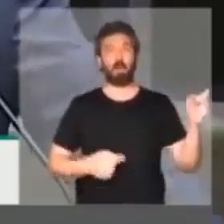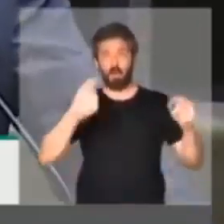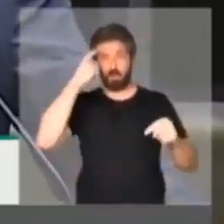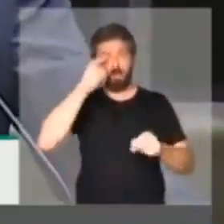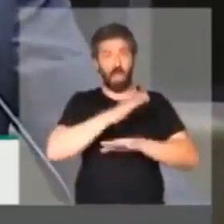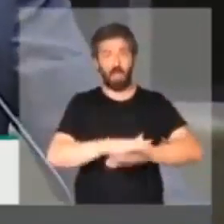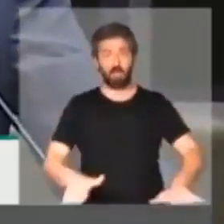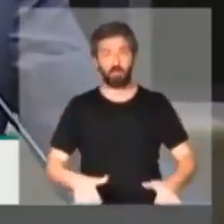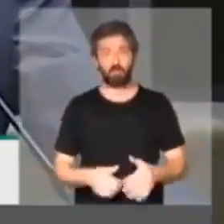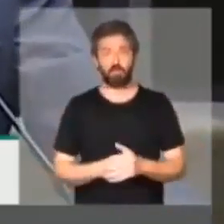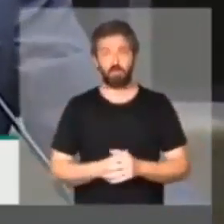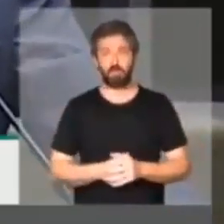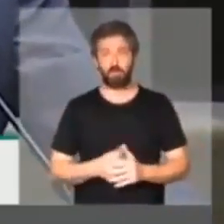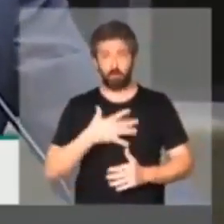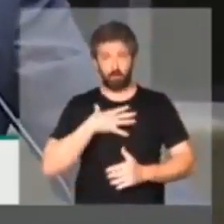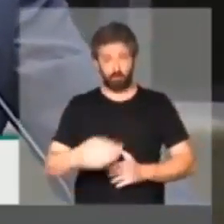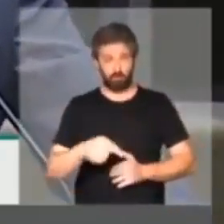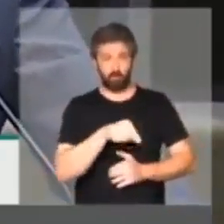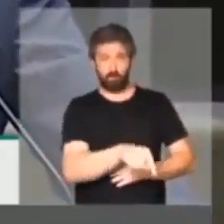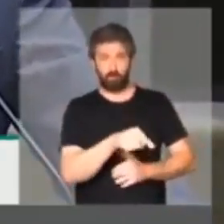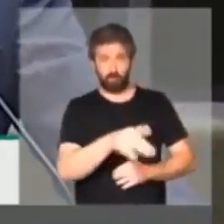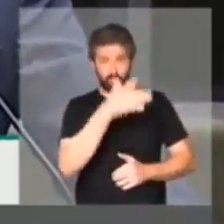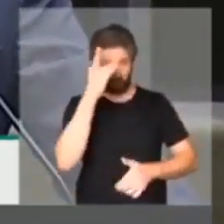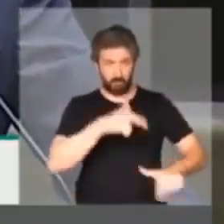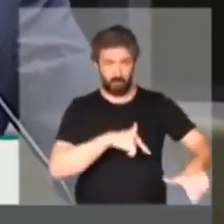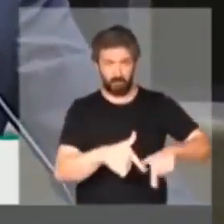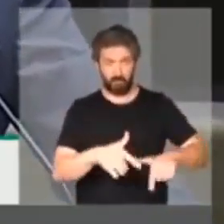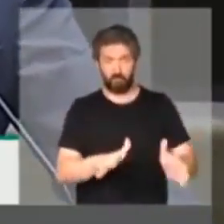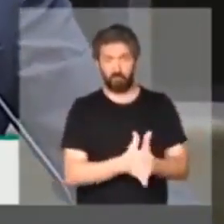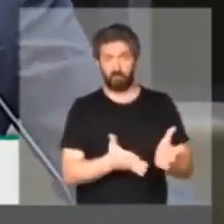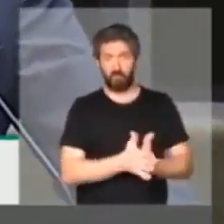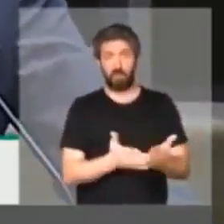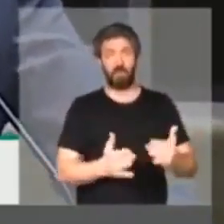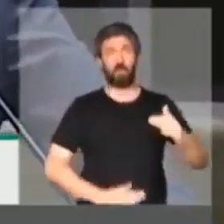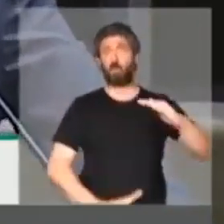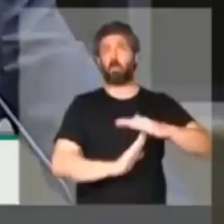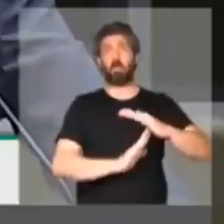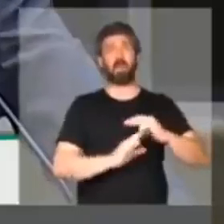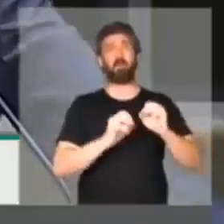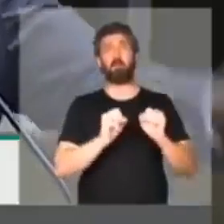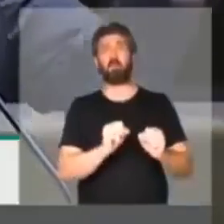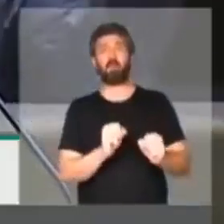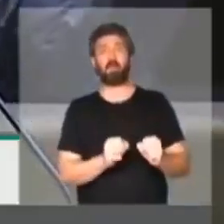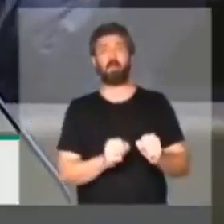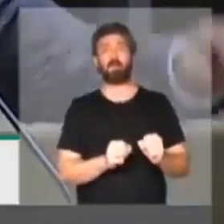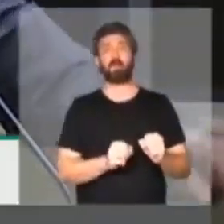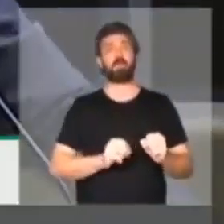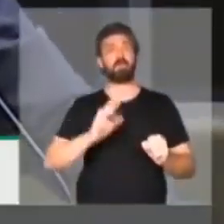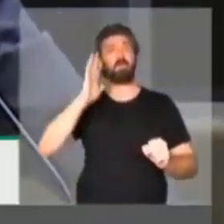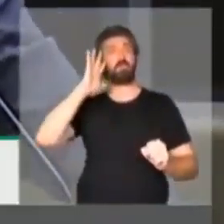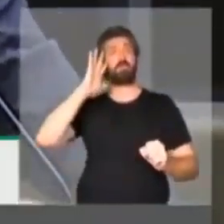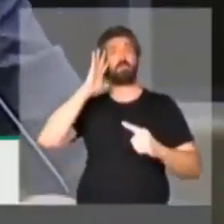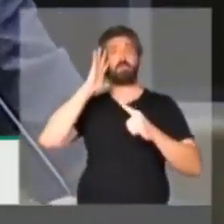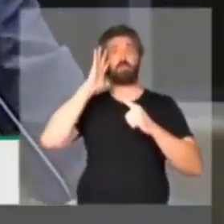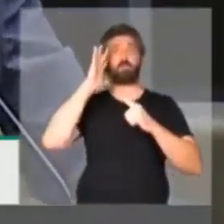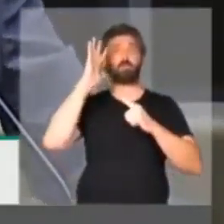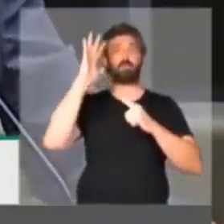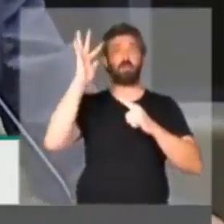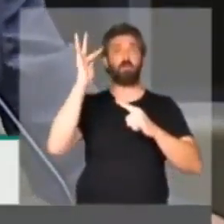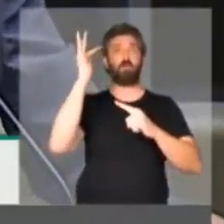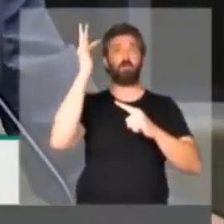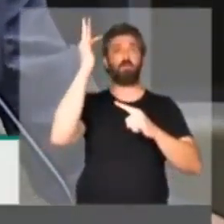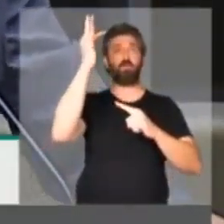pensam. Que o filho da classe trabalhadora pode, no máximo, almejar ser um